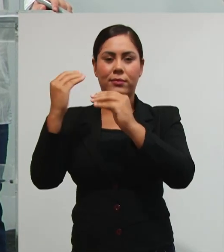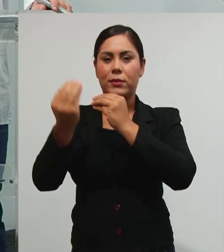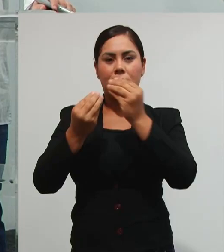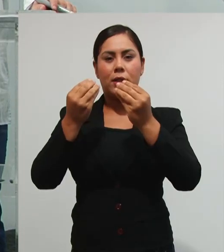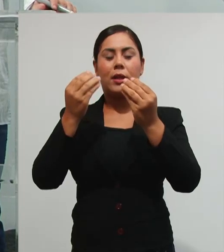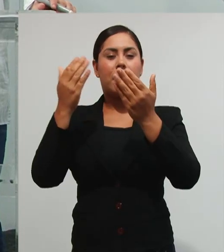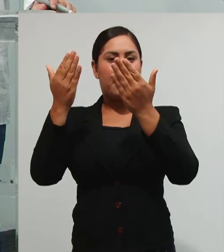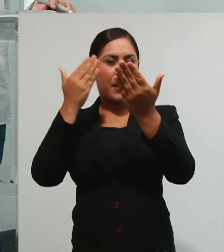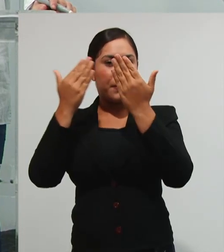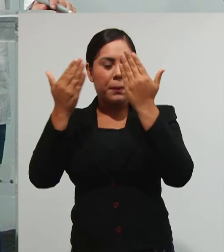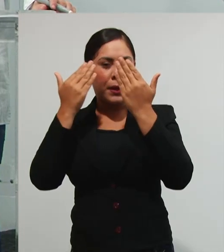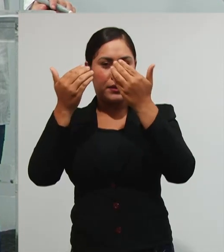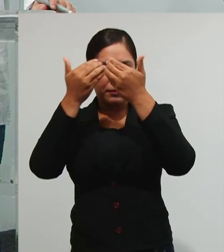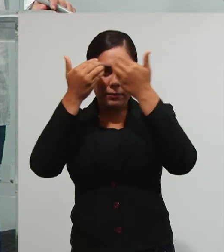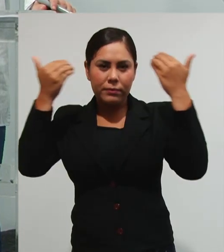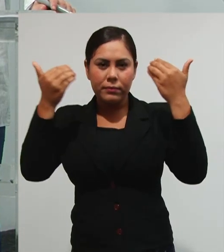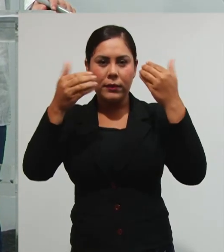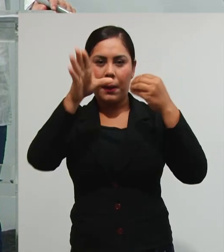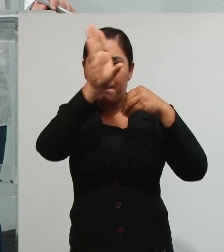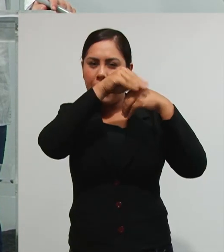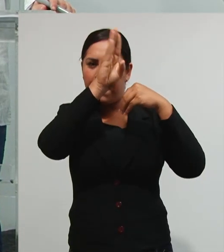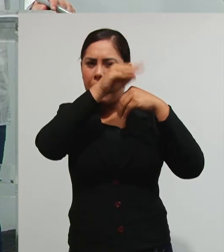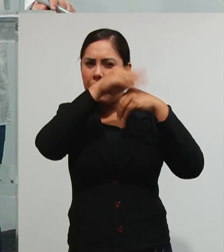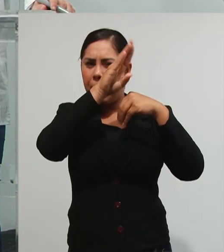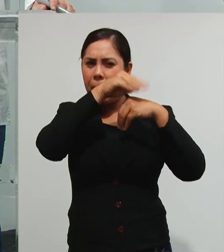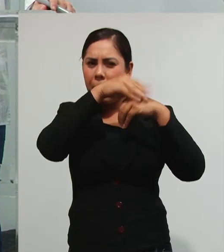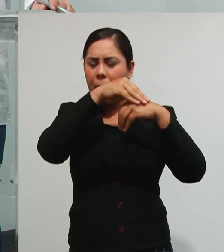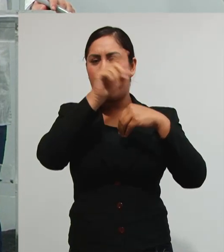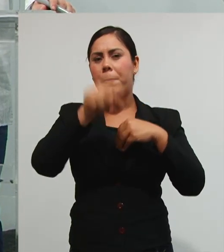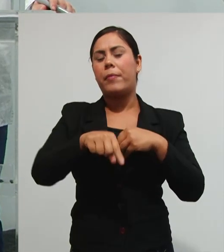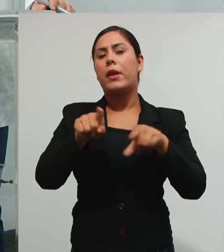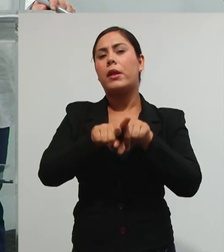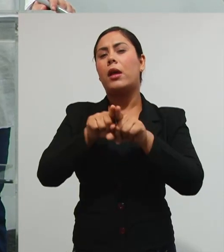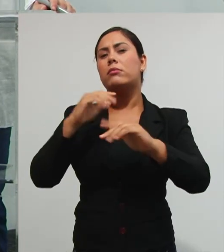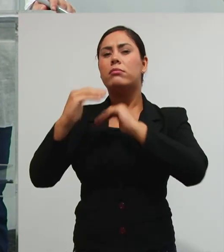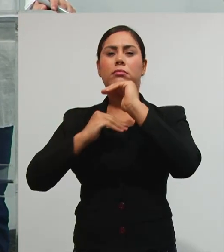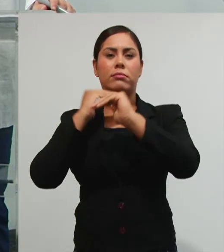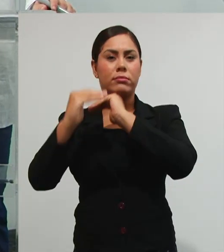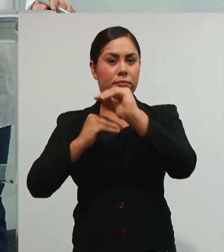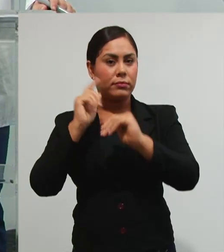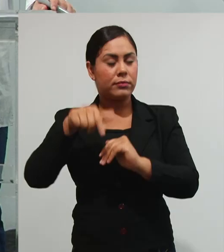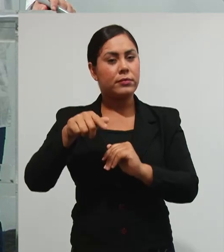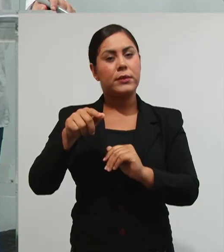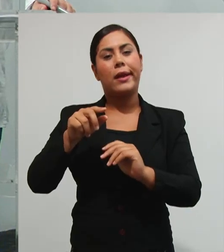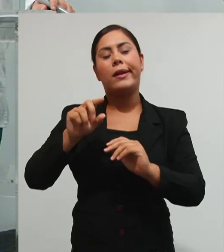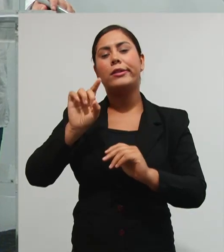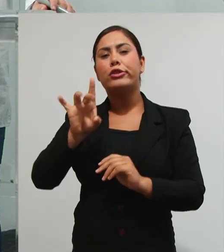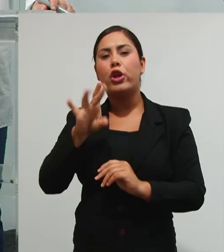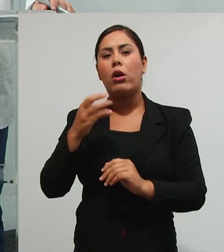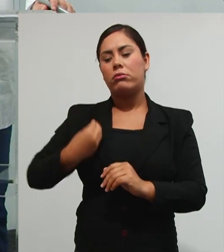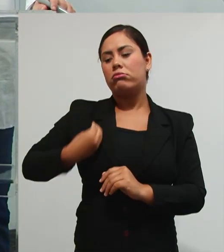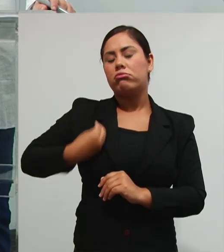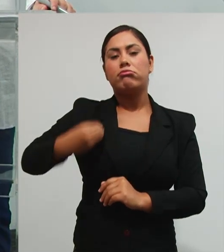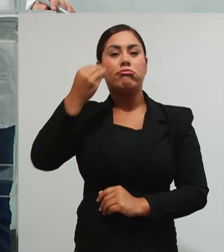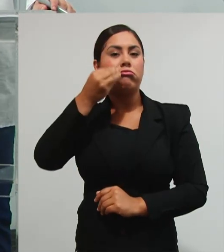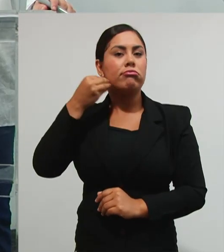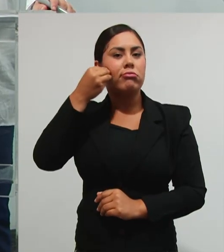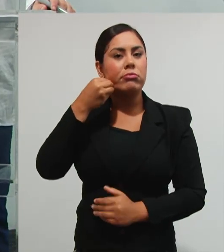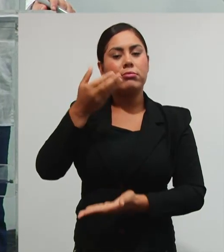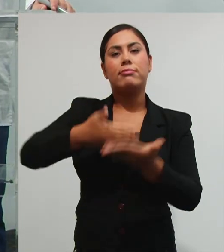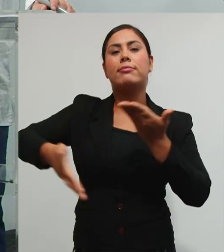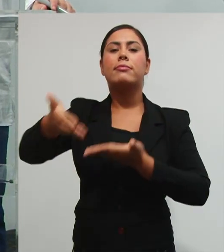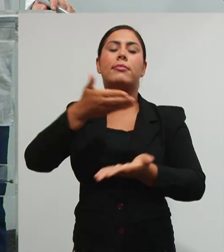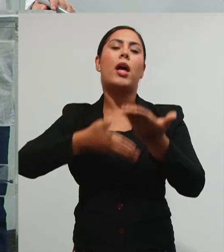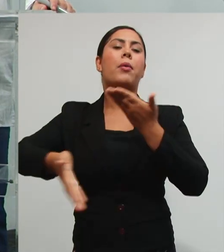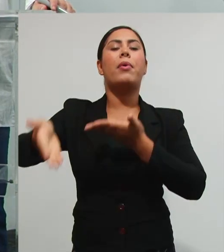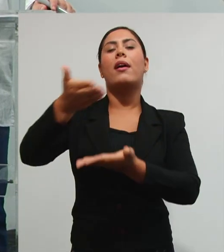funções psíquicas elementares vai ser desenvolvida só pela convivência. Então, nós estamos convivendo